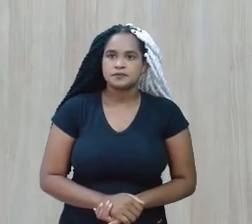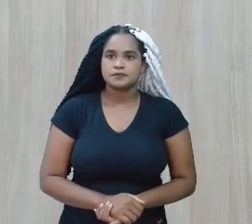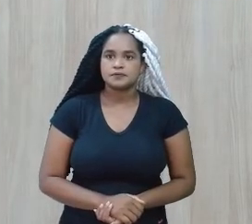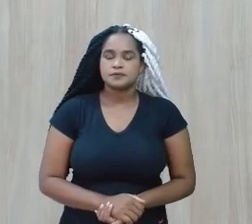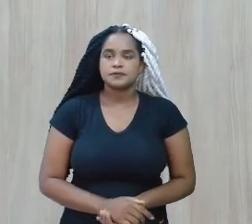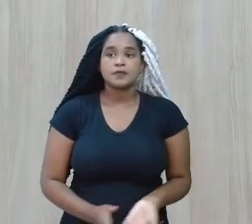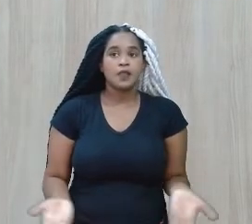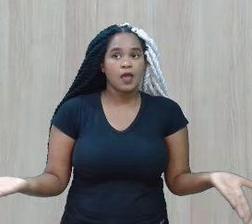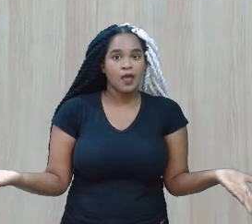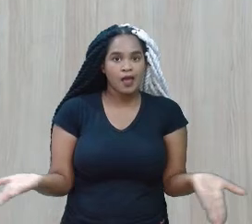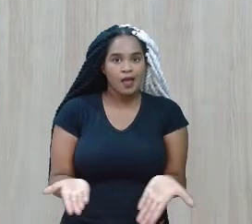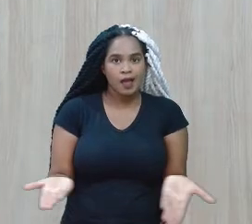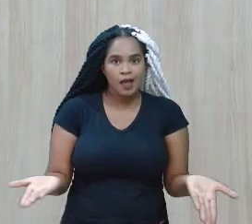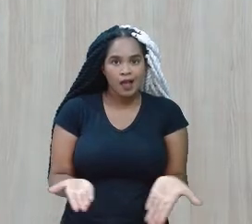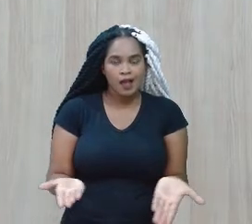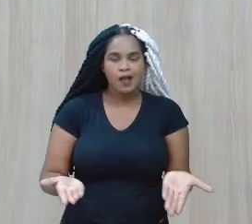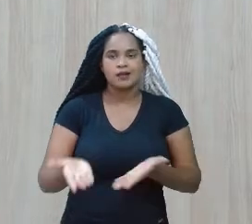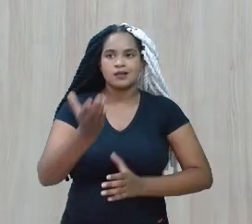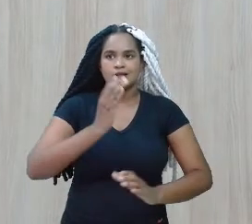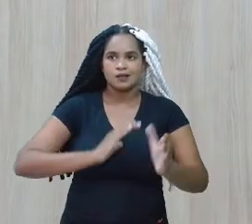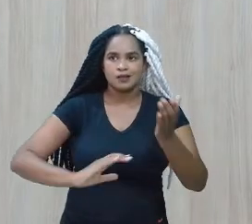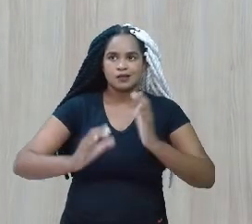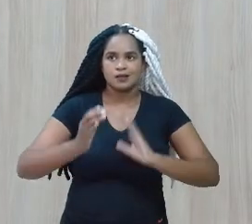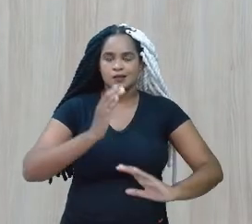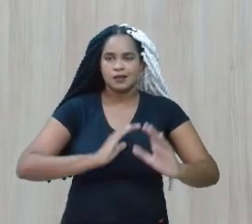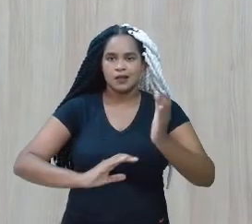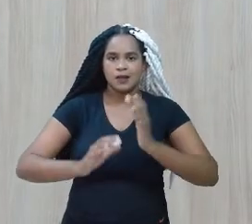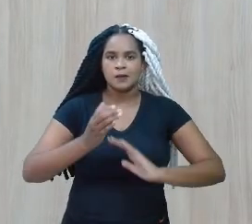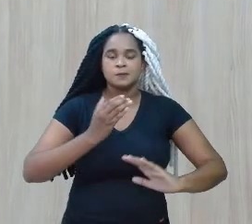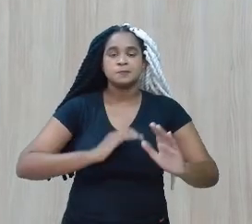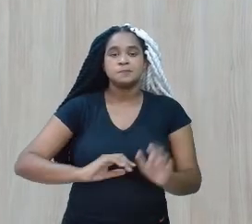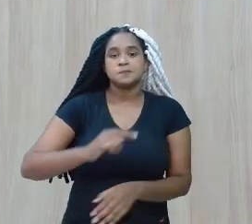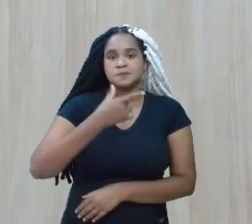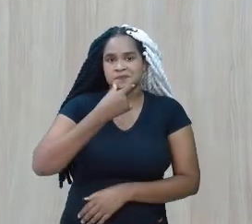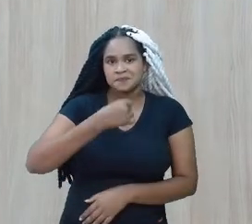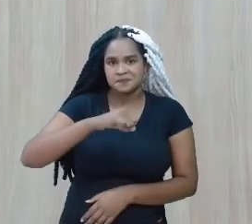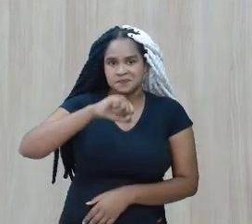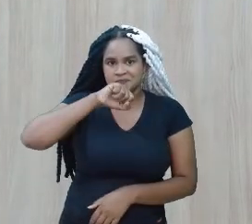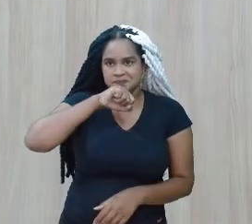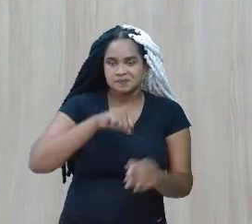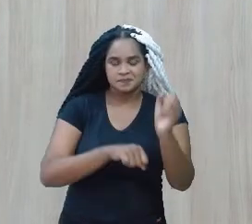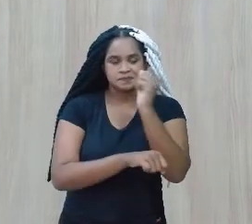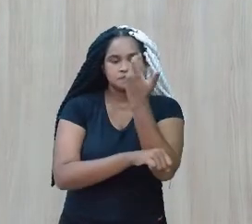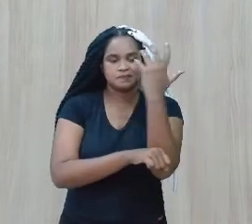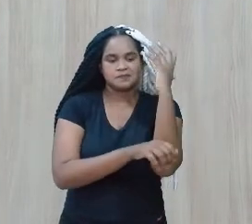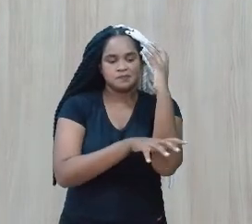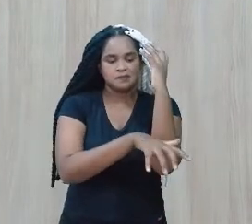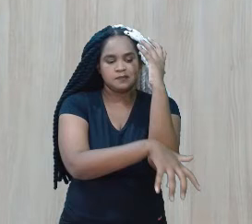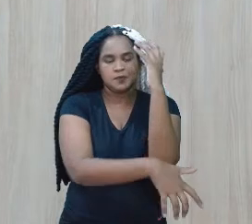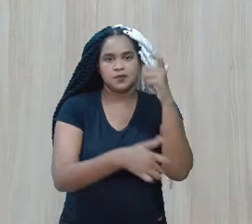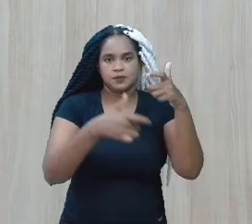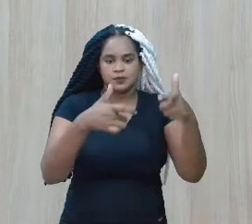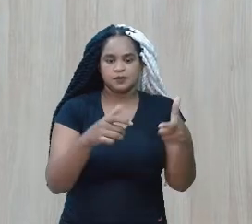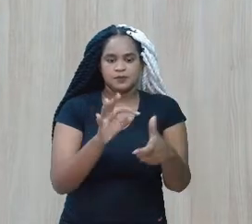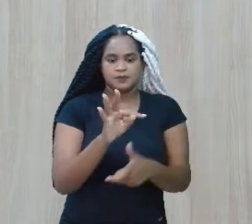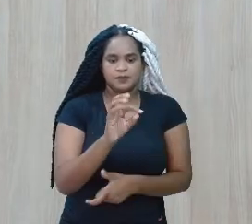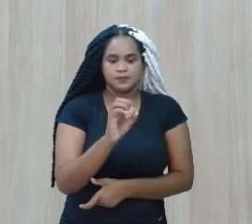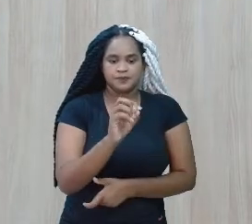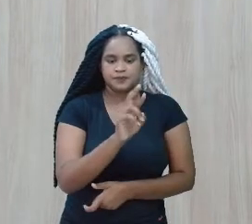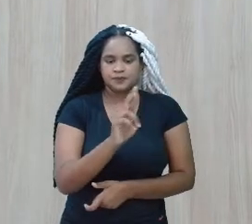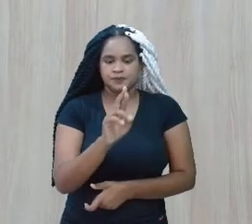temos aqui a lenda do pai do mangue da torre. Então, nesta lenda, tem outra